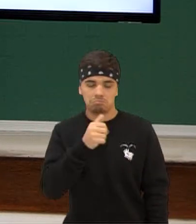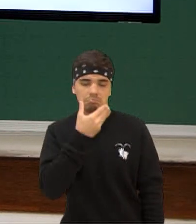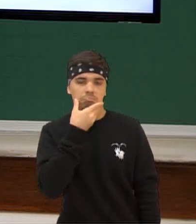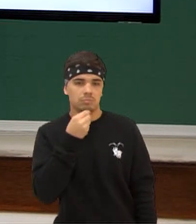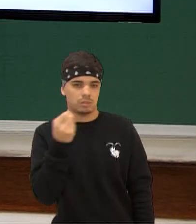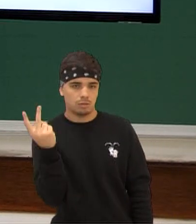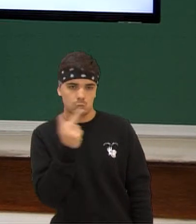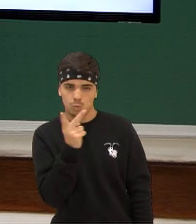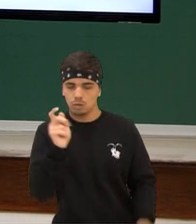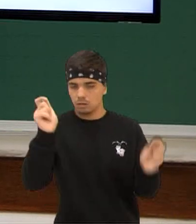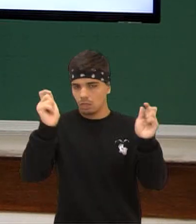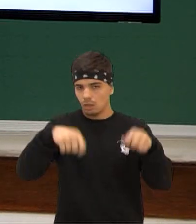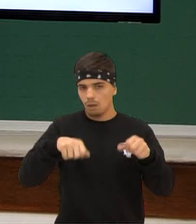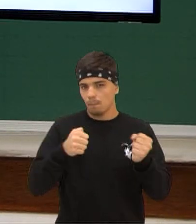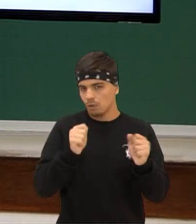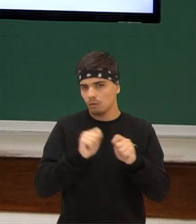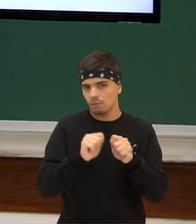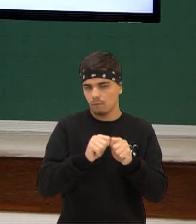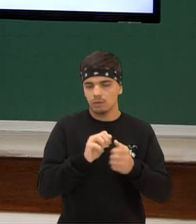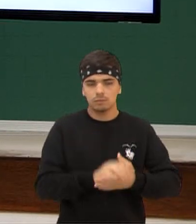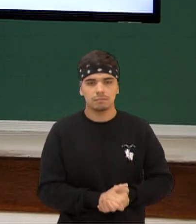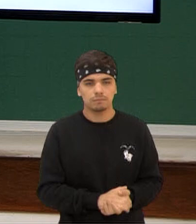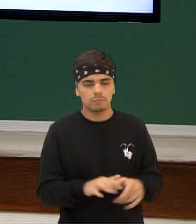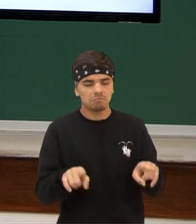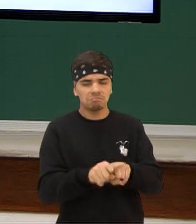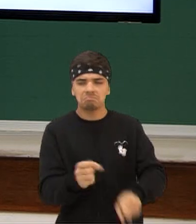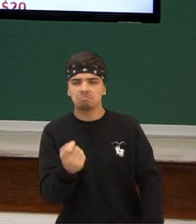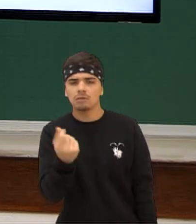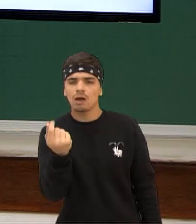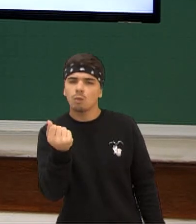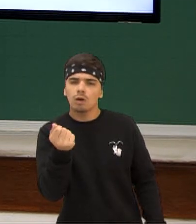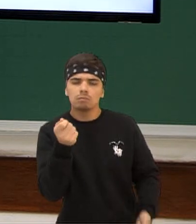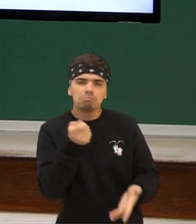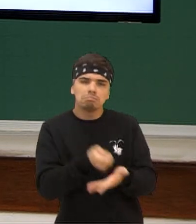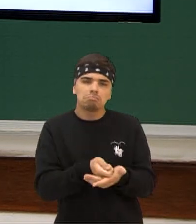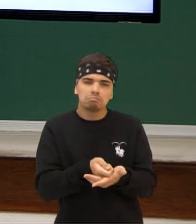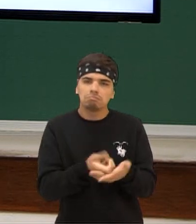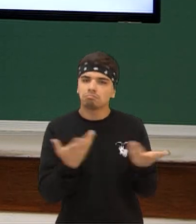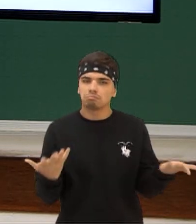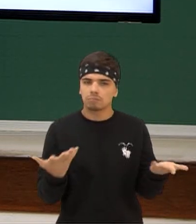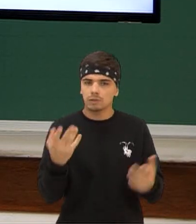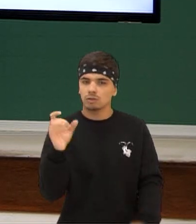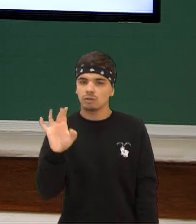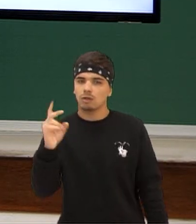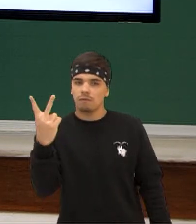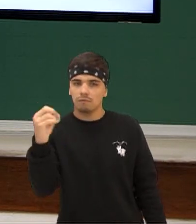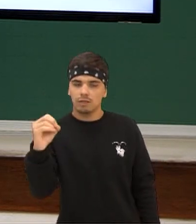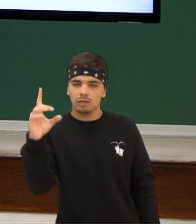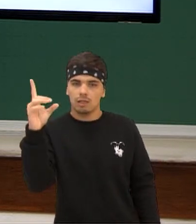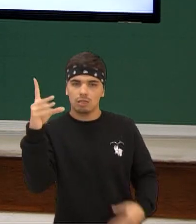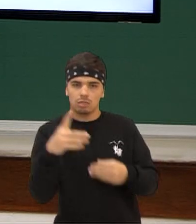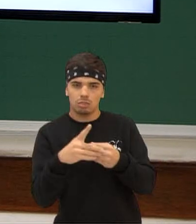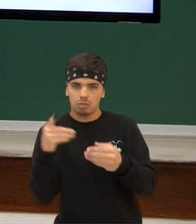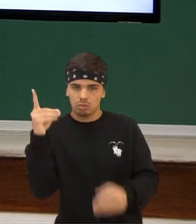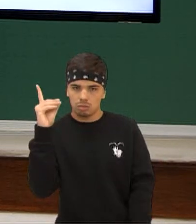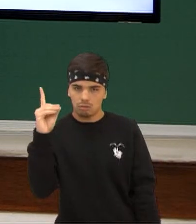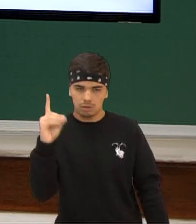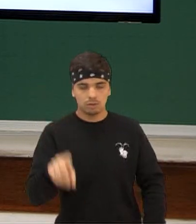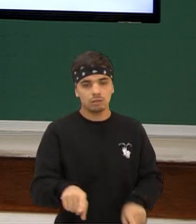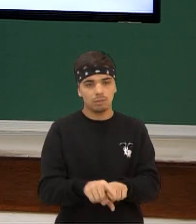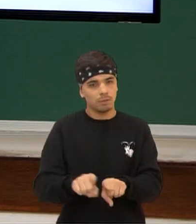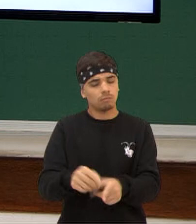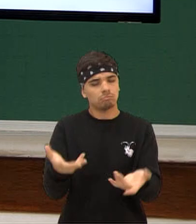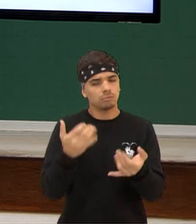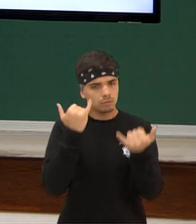então para os dois os dois podem fazer e quanto custa custa apenas $20 mas eu quero